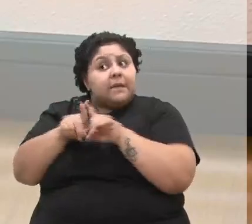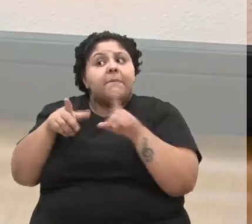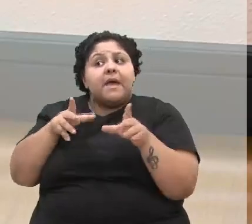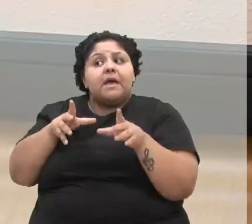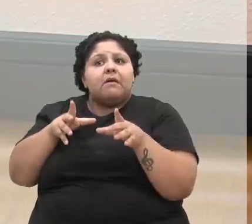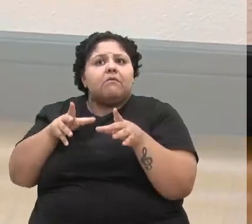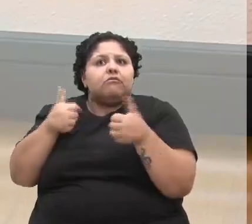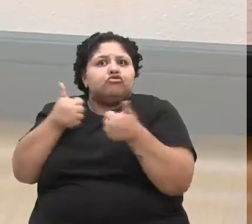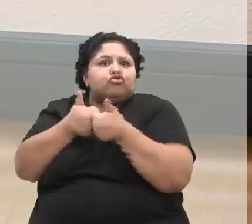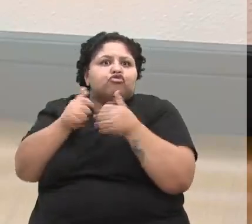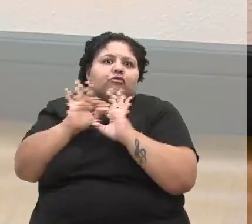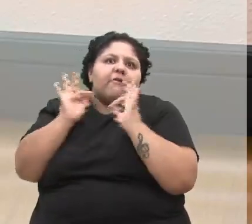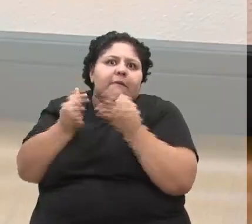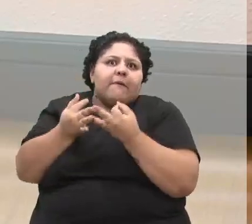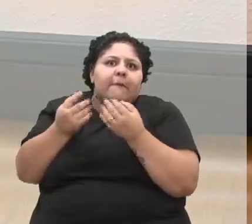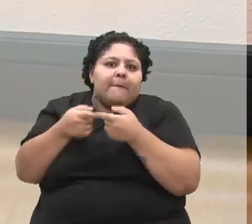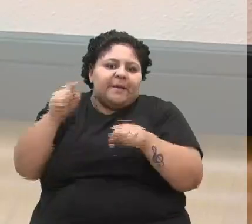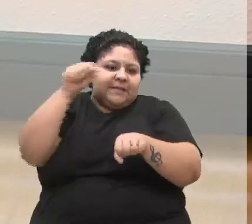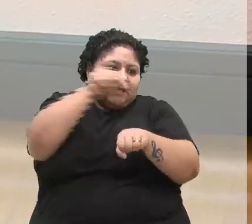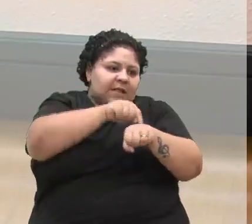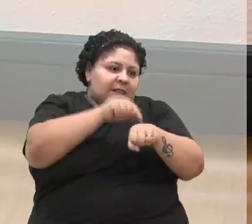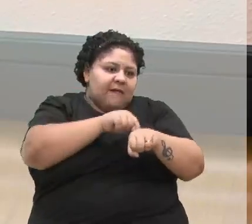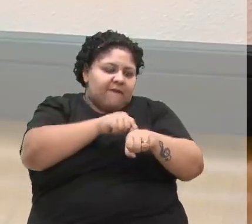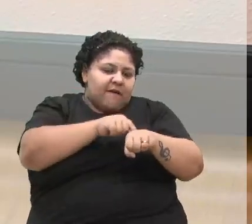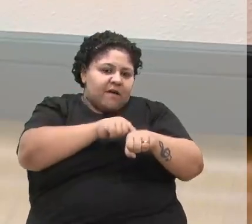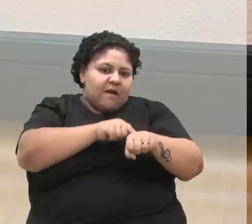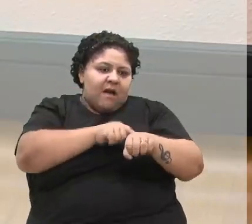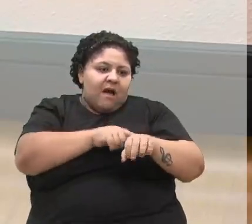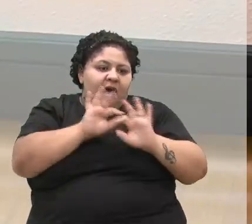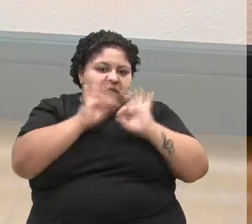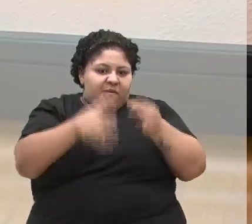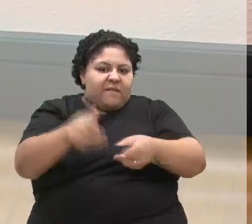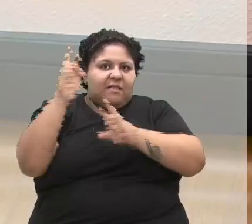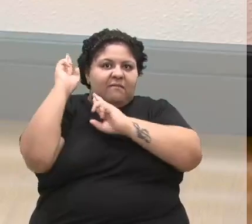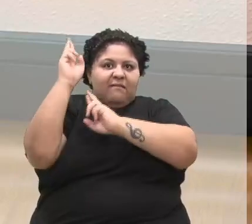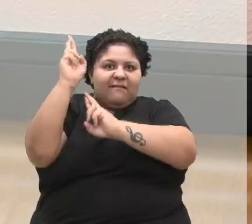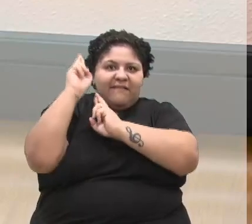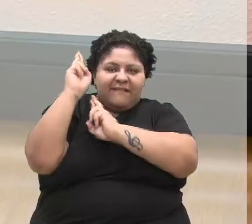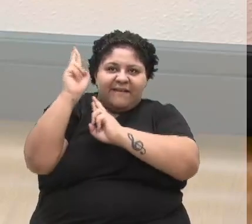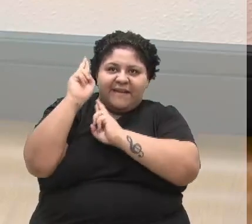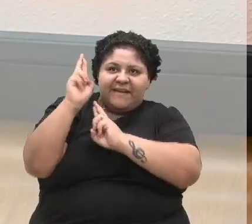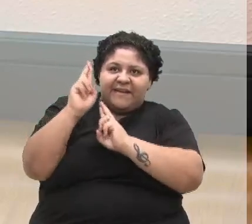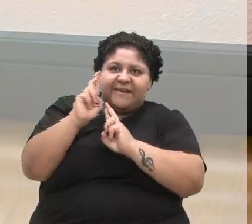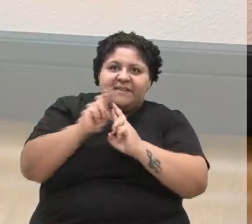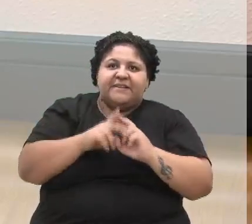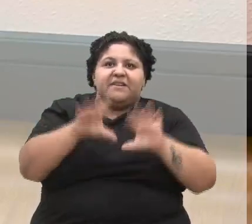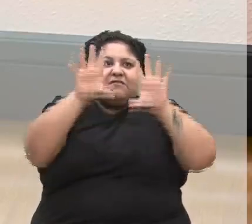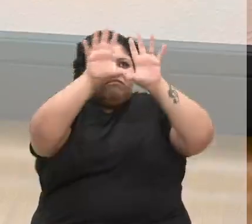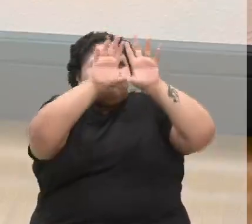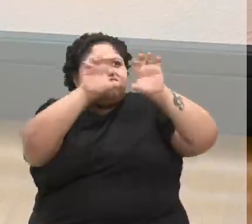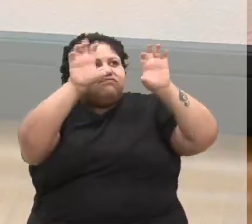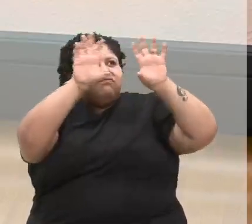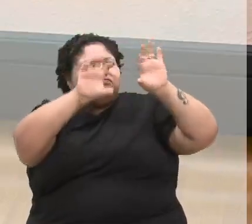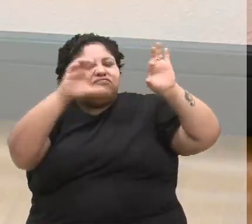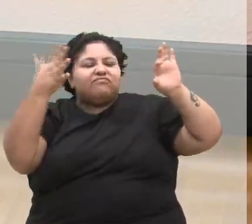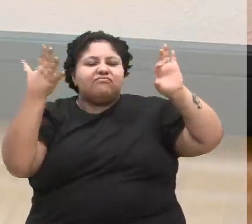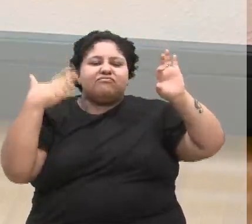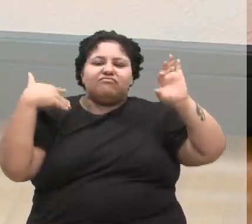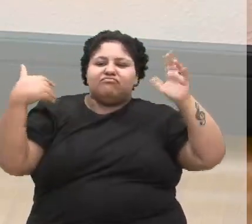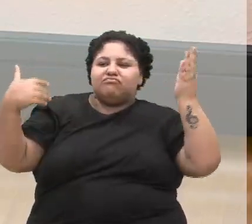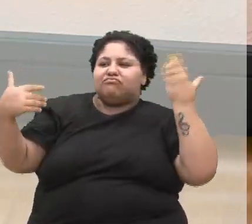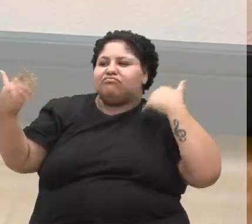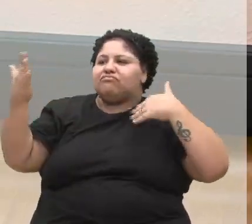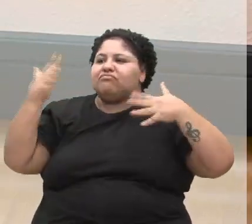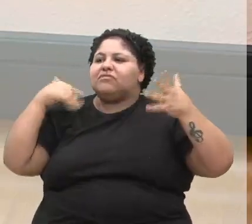naquele momento, né, a família fica ali torcendo e deixam, às vezes, de um ar-condicionado para estar dentro de uma barraca, para servir um